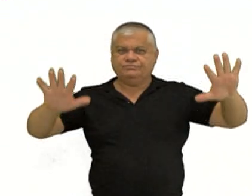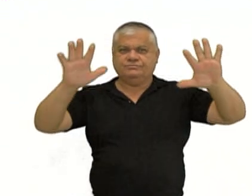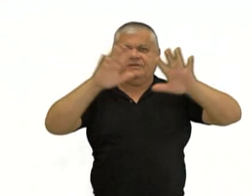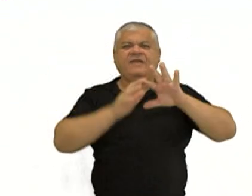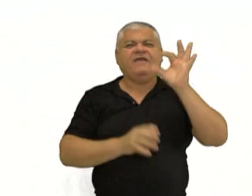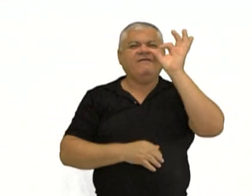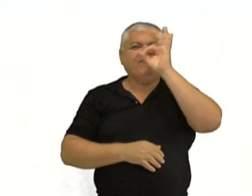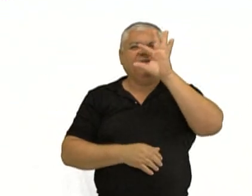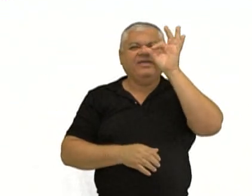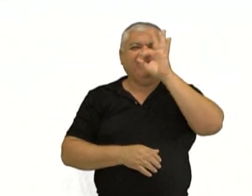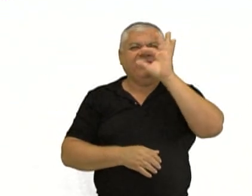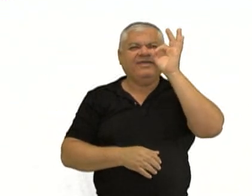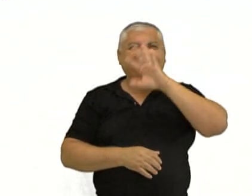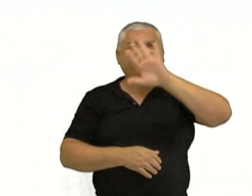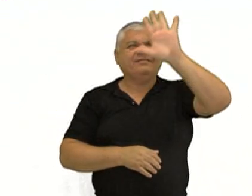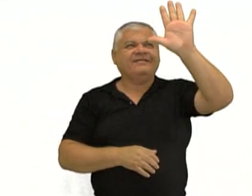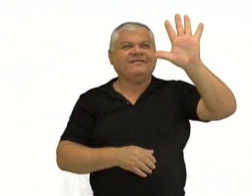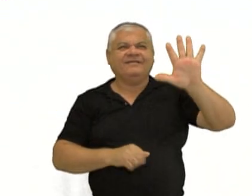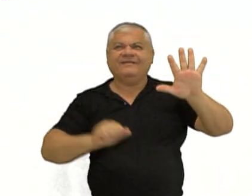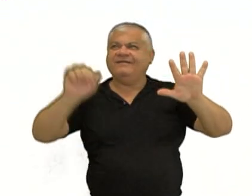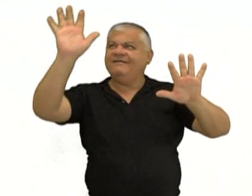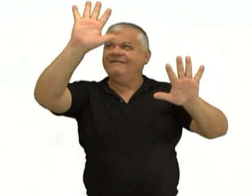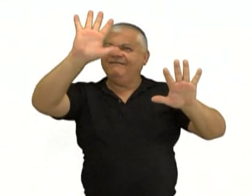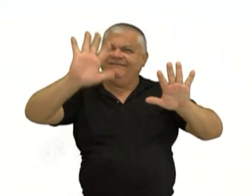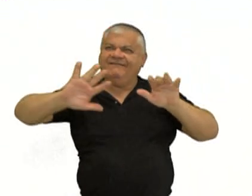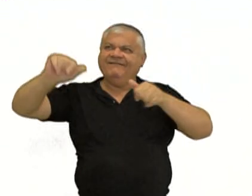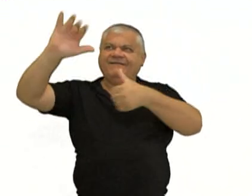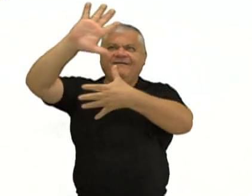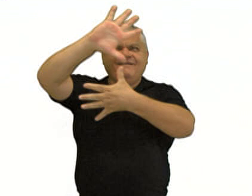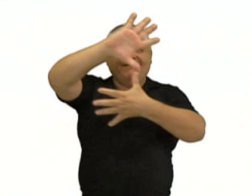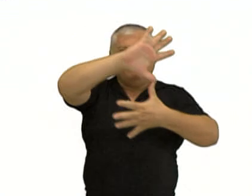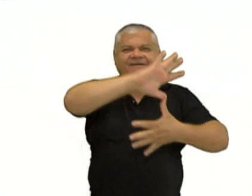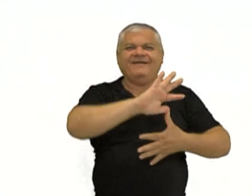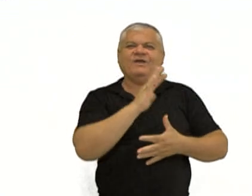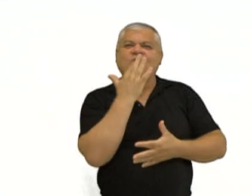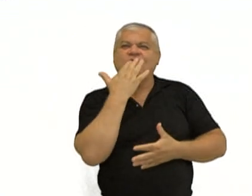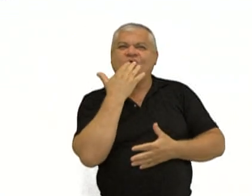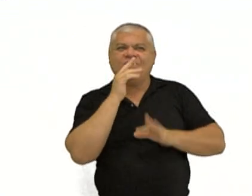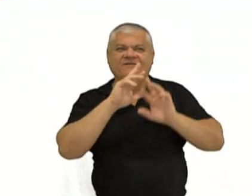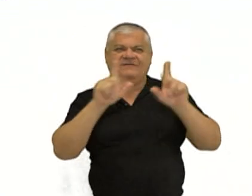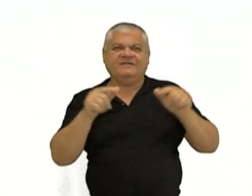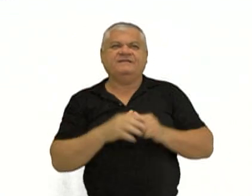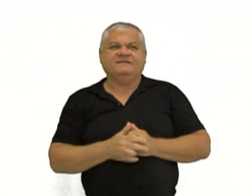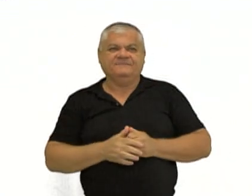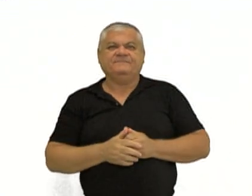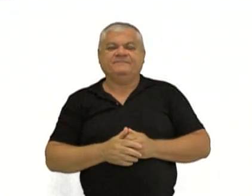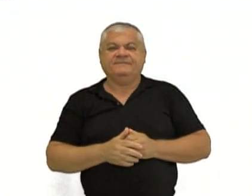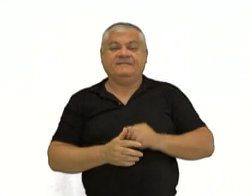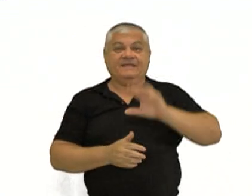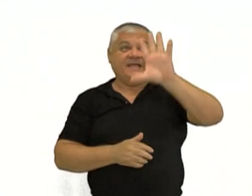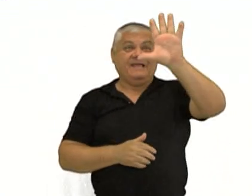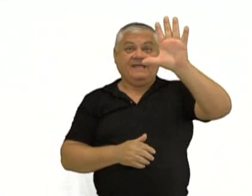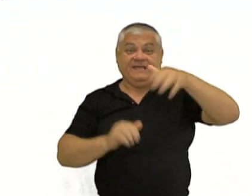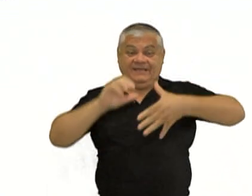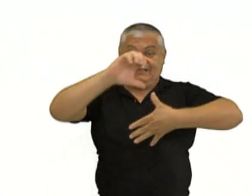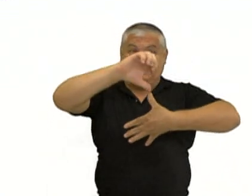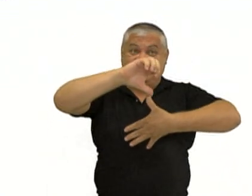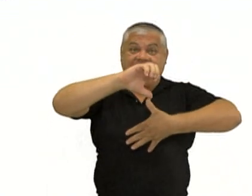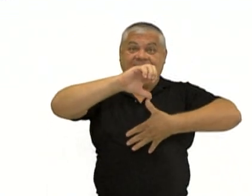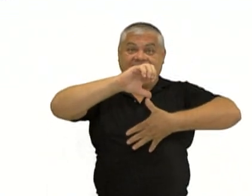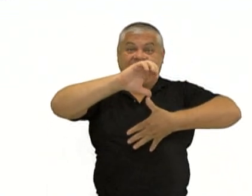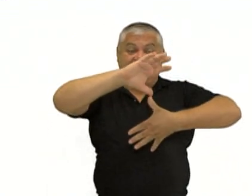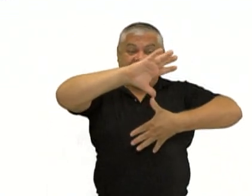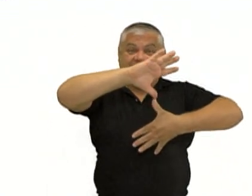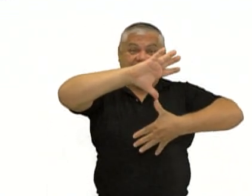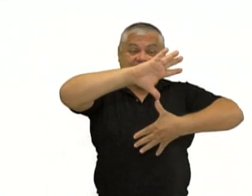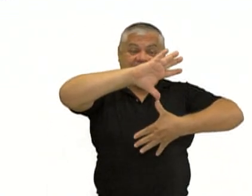chamamos de continentes estão aqui coloridas de outros tons, né? Então, nós vamos ter a América, e a